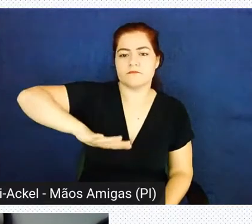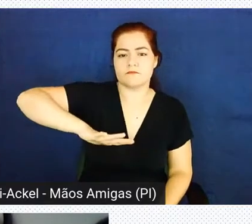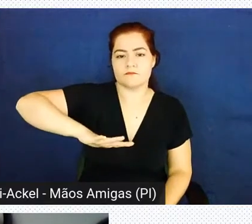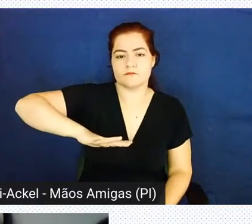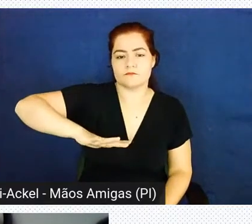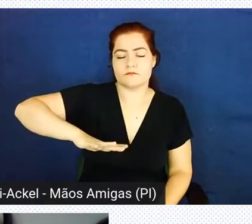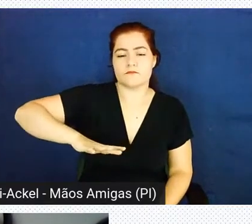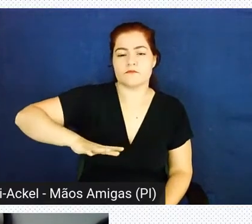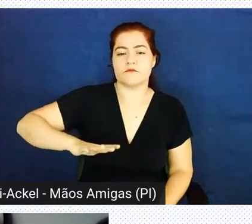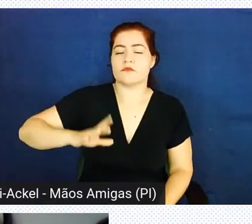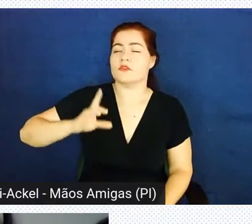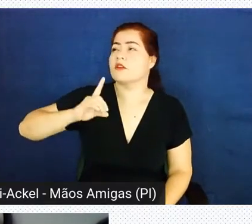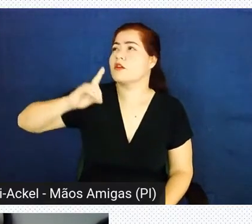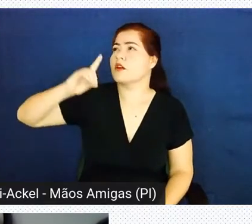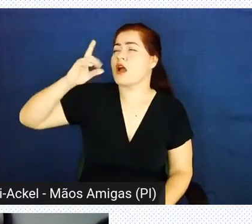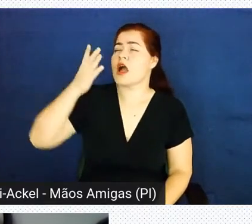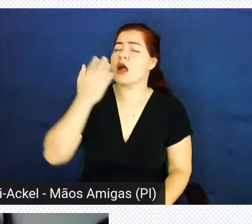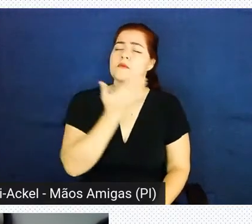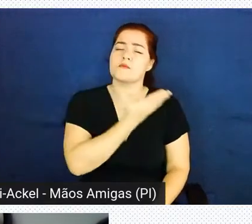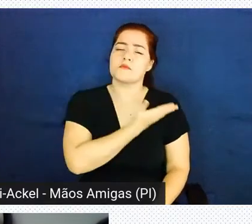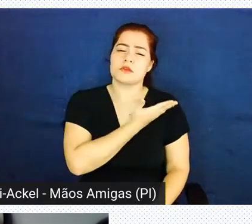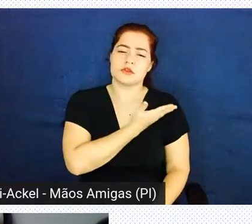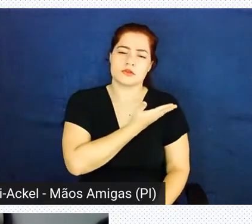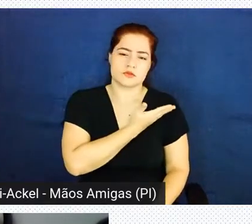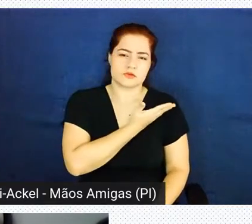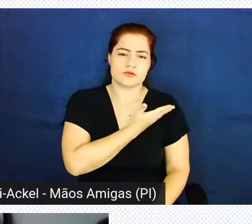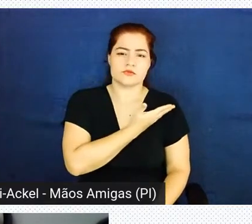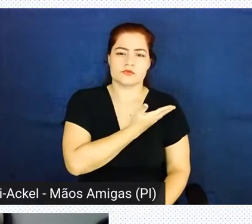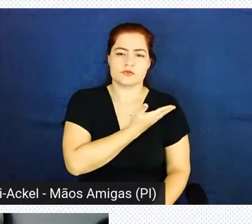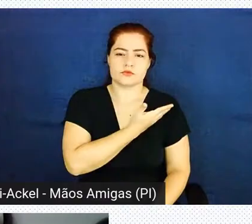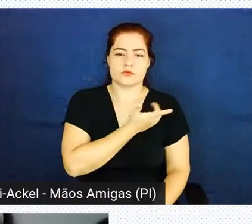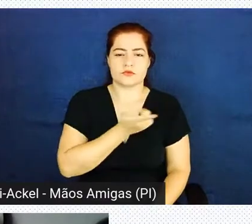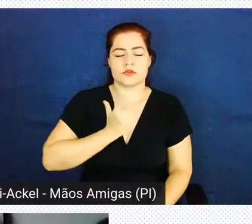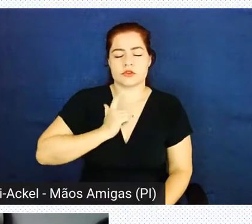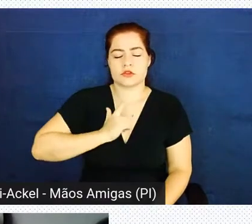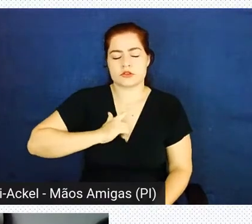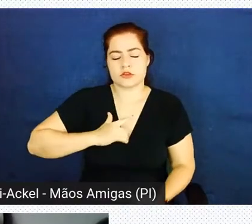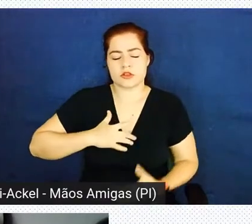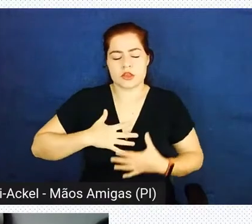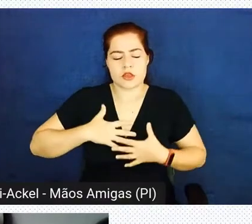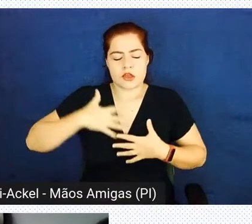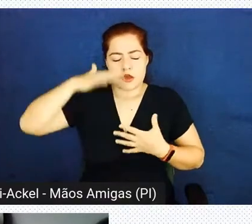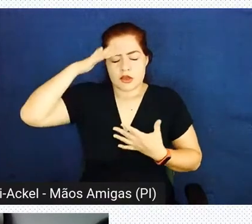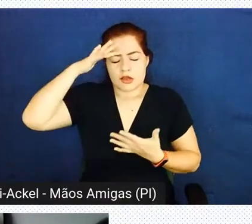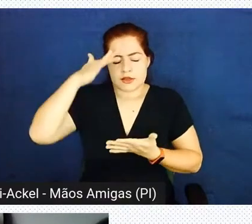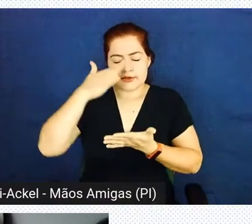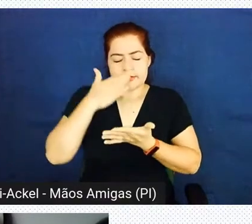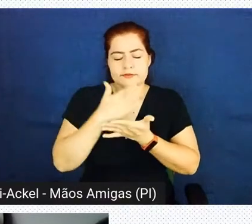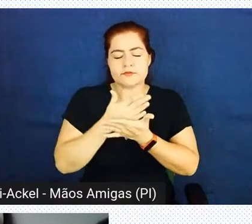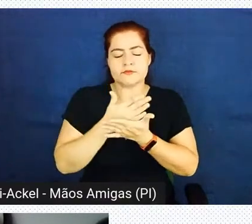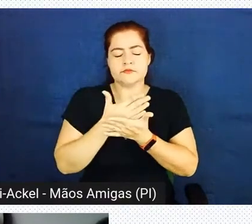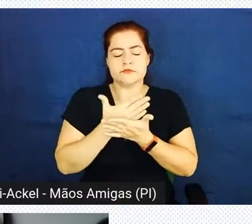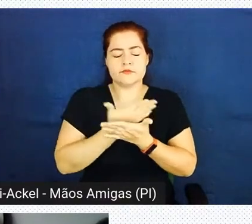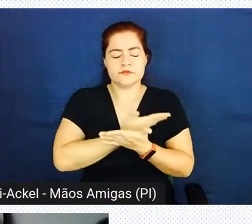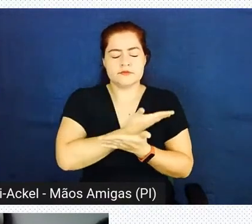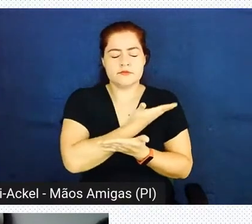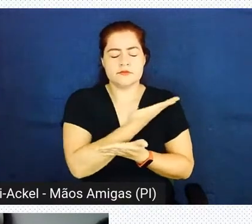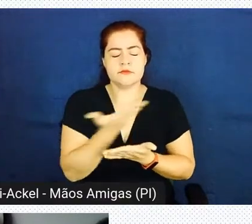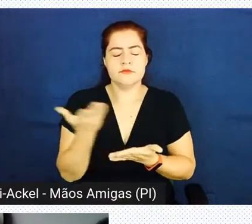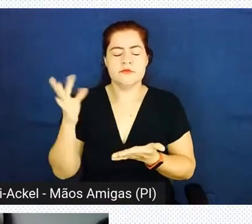divino amigo, repleto de lealdade, coragem